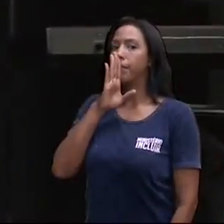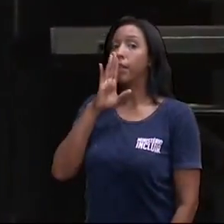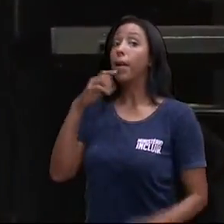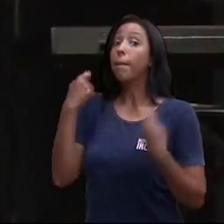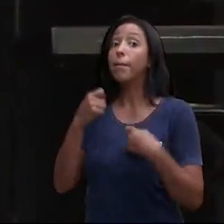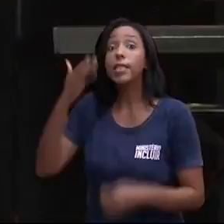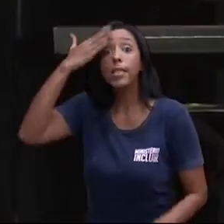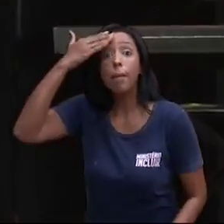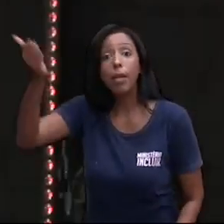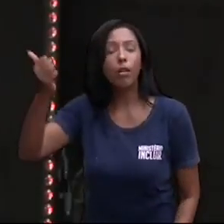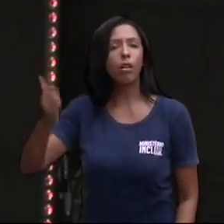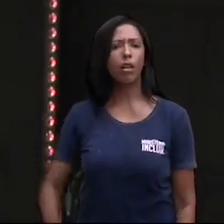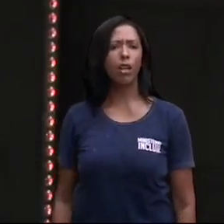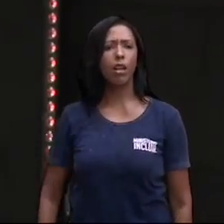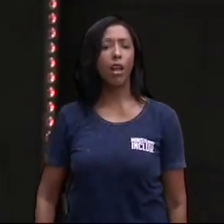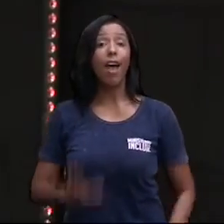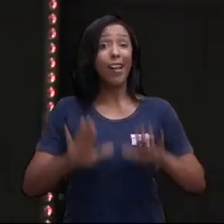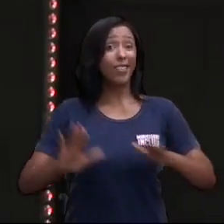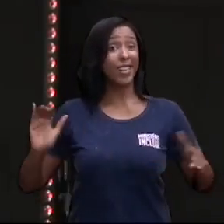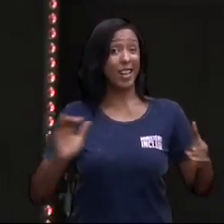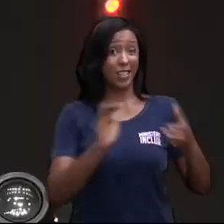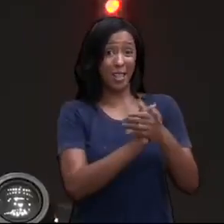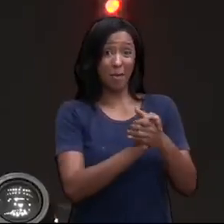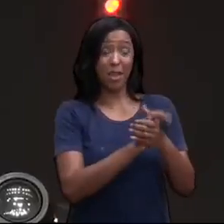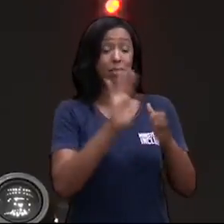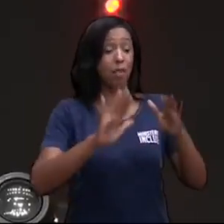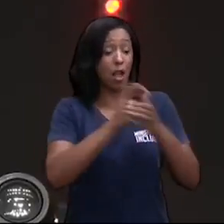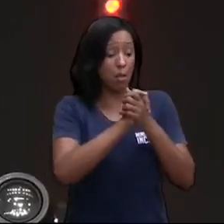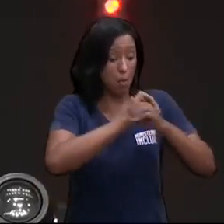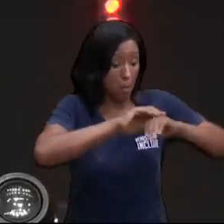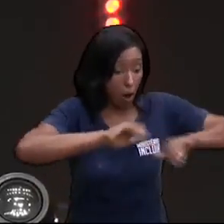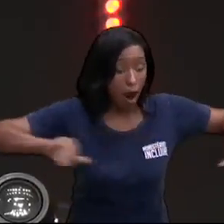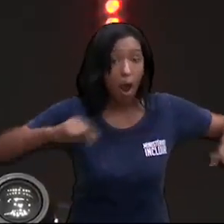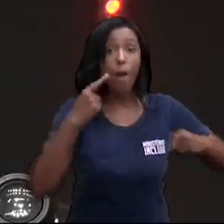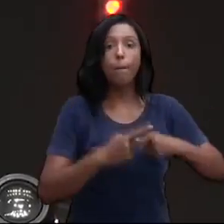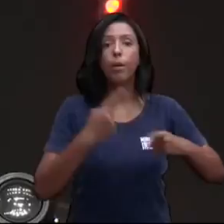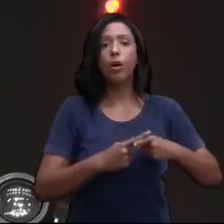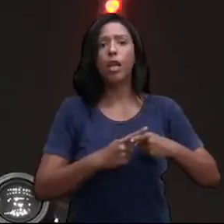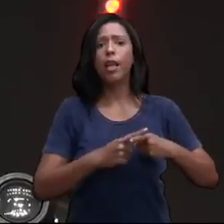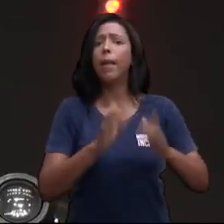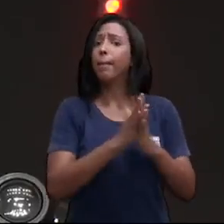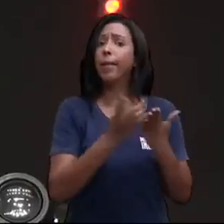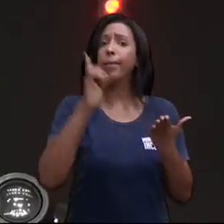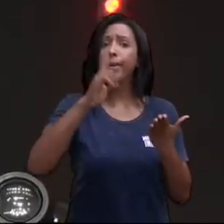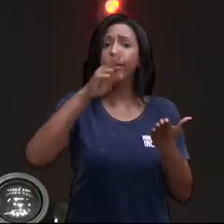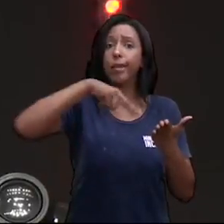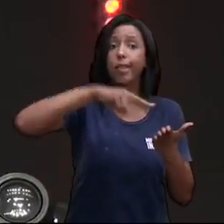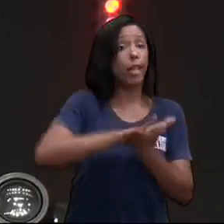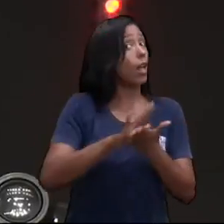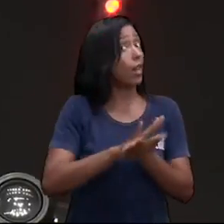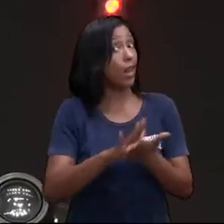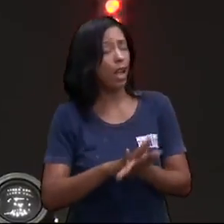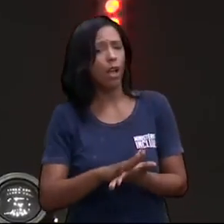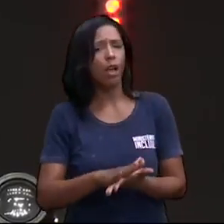visão sabedoria Quantos casamentos acabaram por falta de Bíblia Ué pensei que atua de amor não